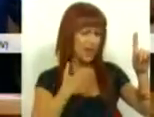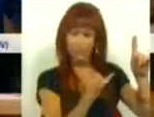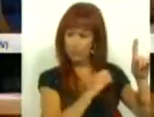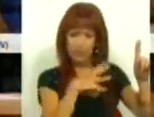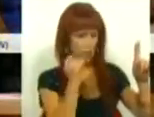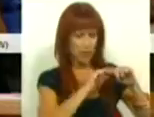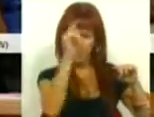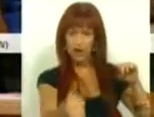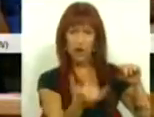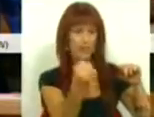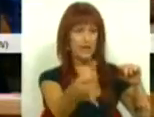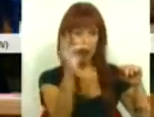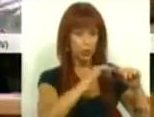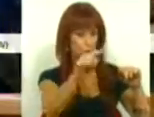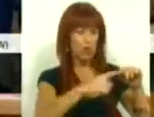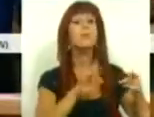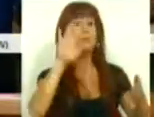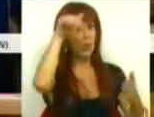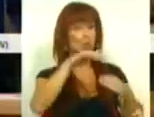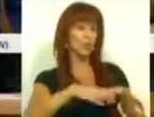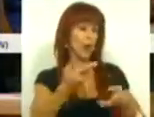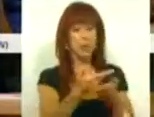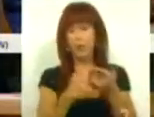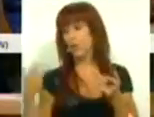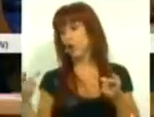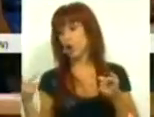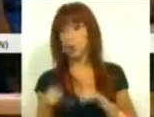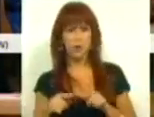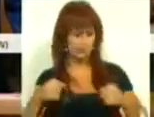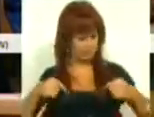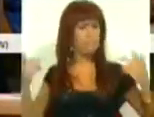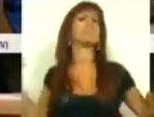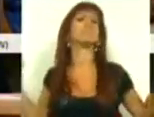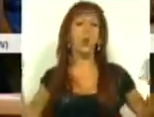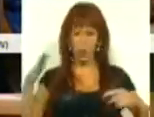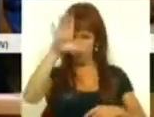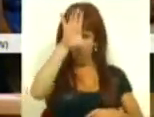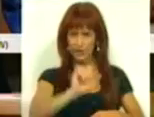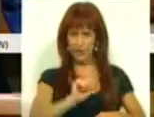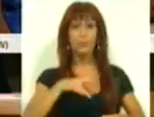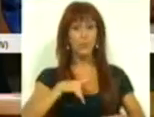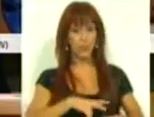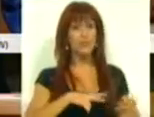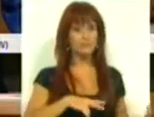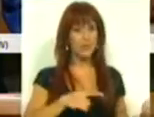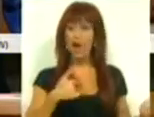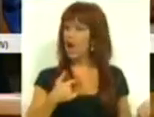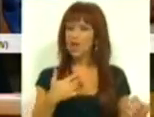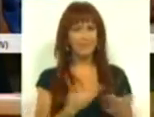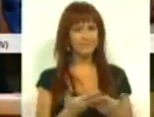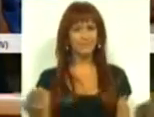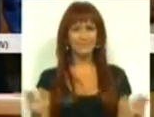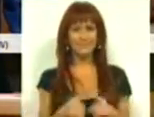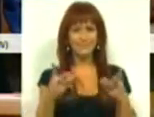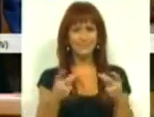de 2012 a 2014, que resultou das negociações com a Troika por iniciativa do governo português, estamos